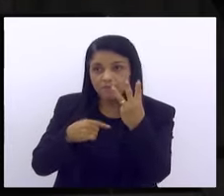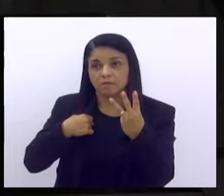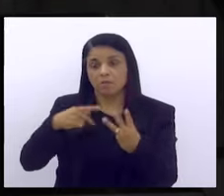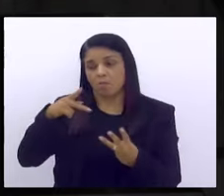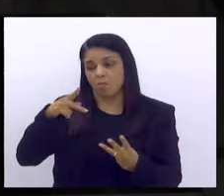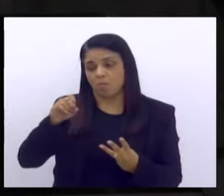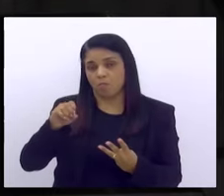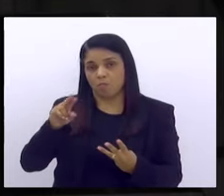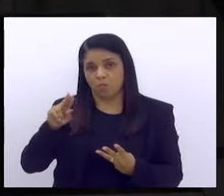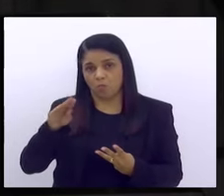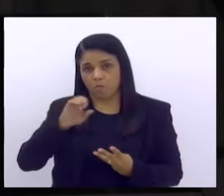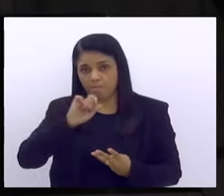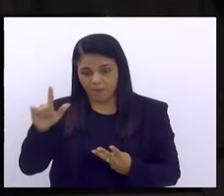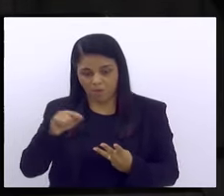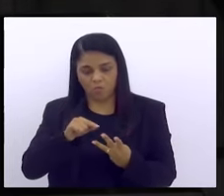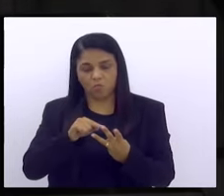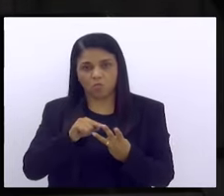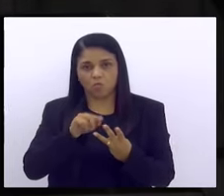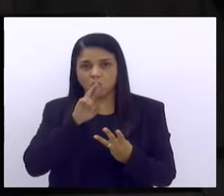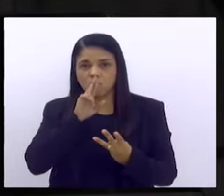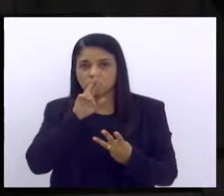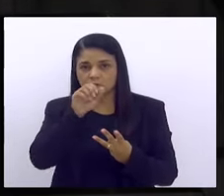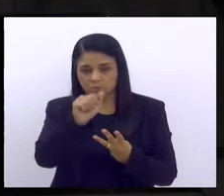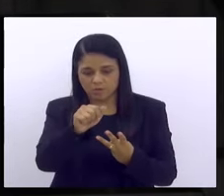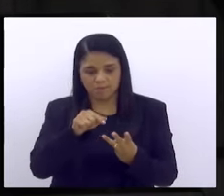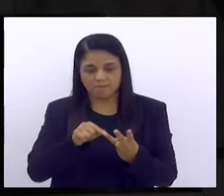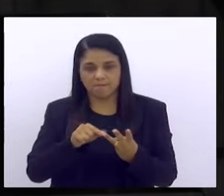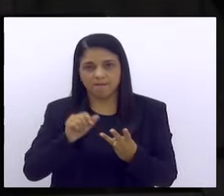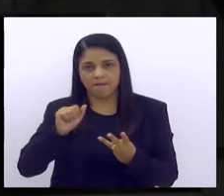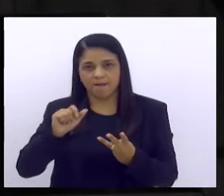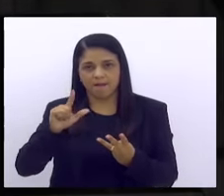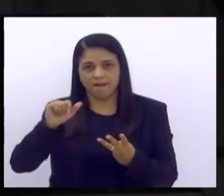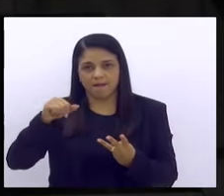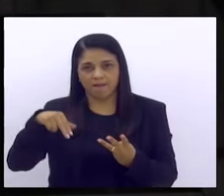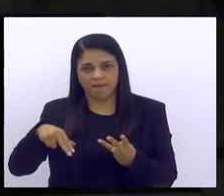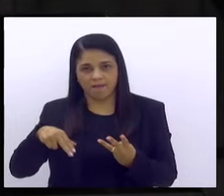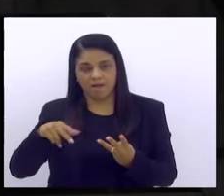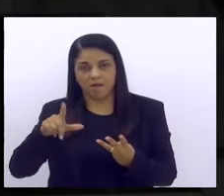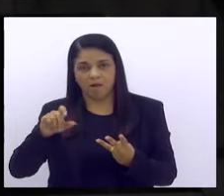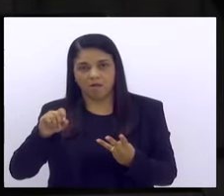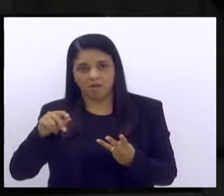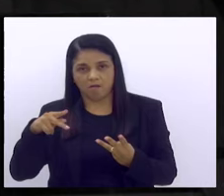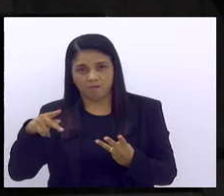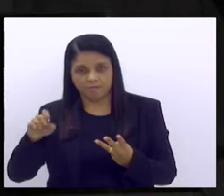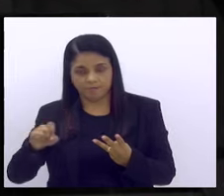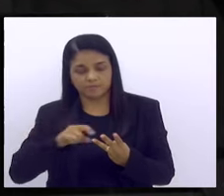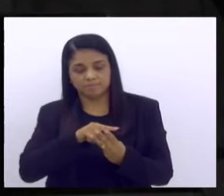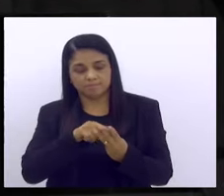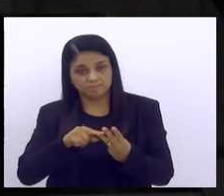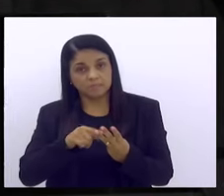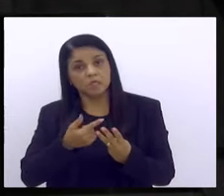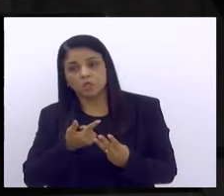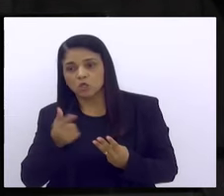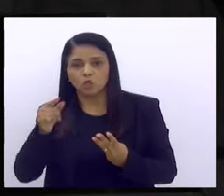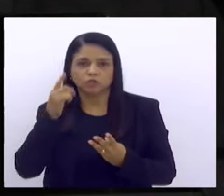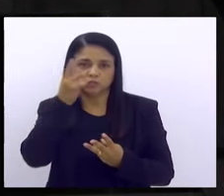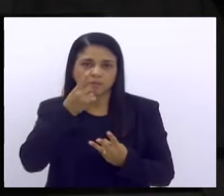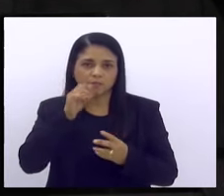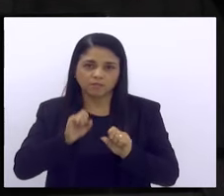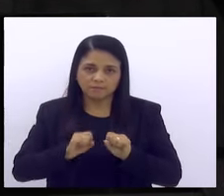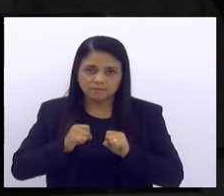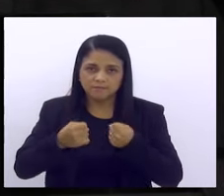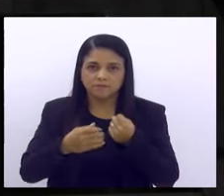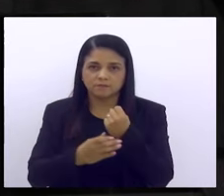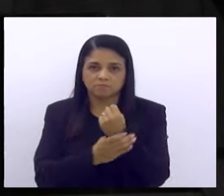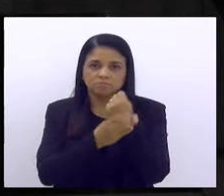Pobel, deputado Rodrigo Amorim, deputado Alan Lopes, entre outros da bancada que defendem a